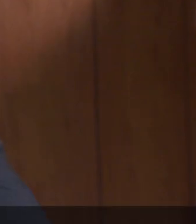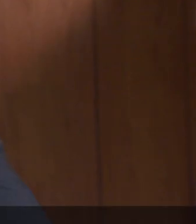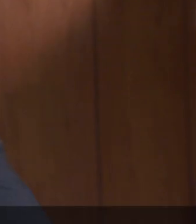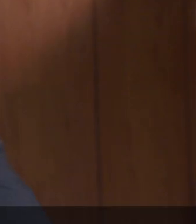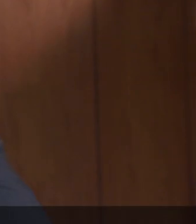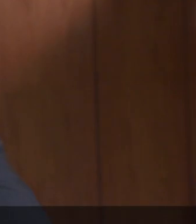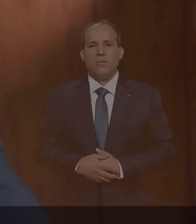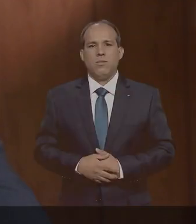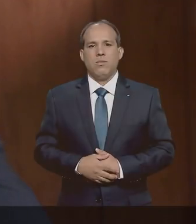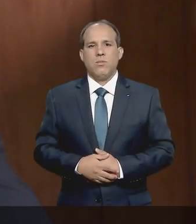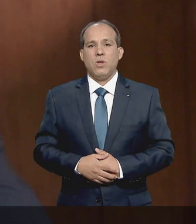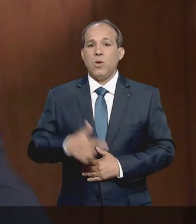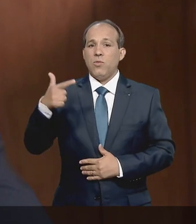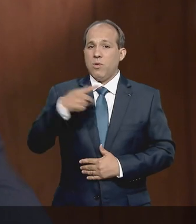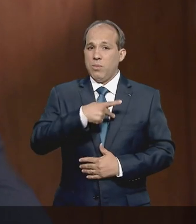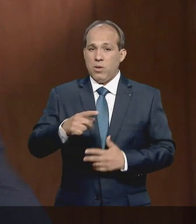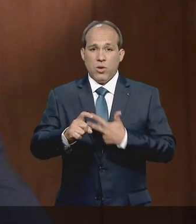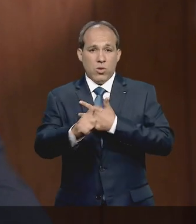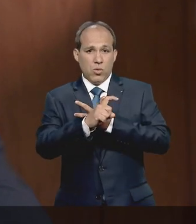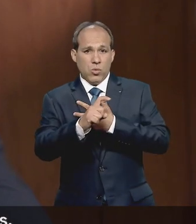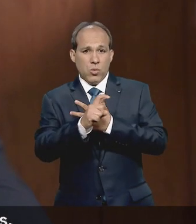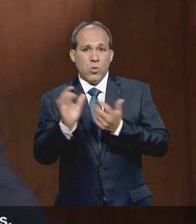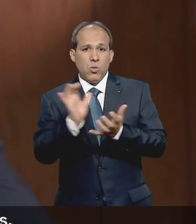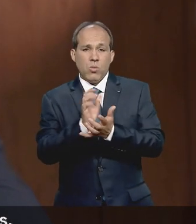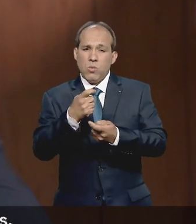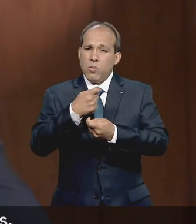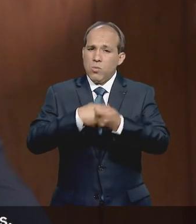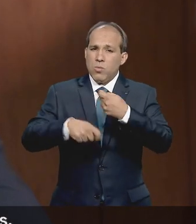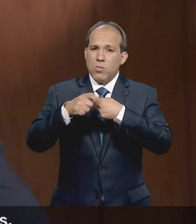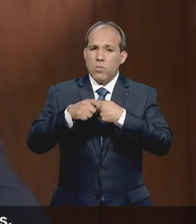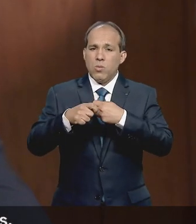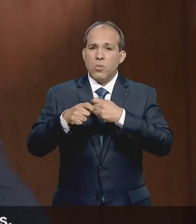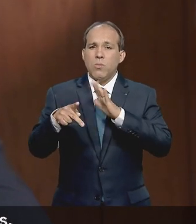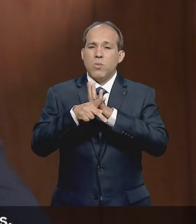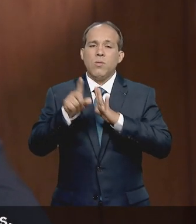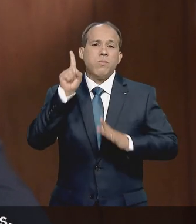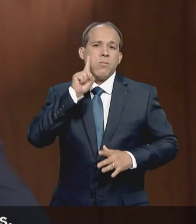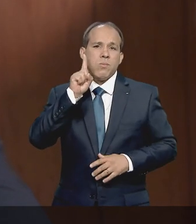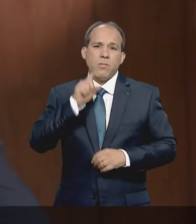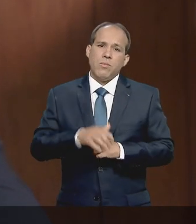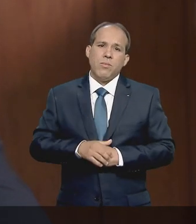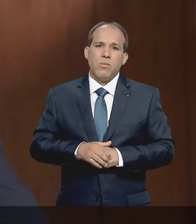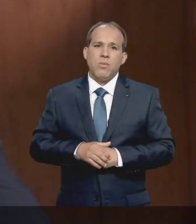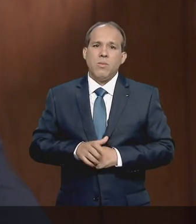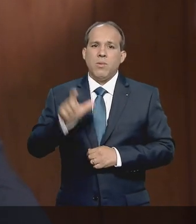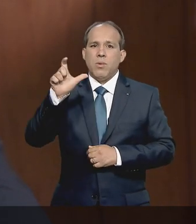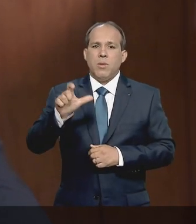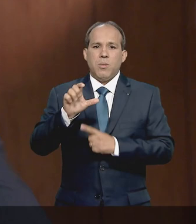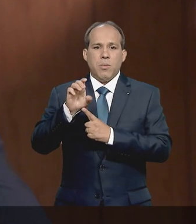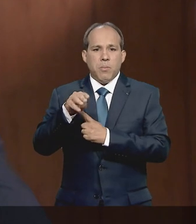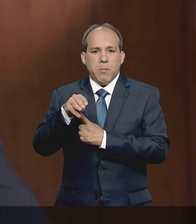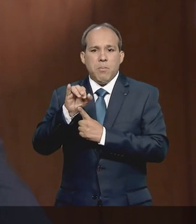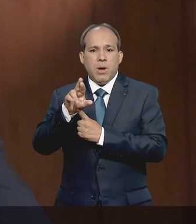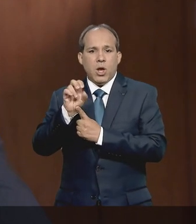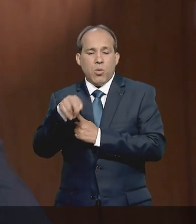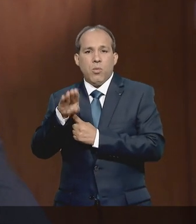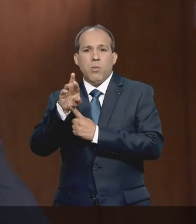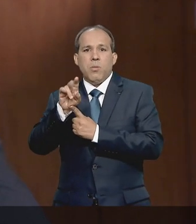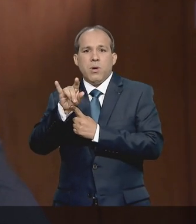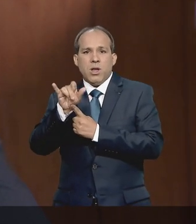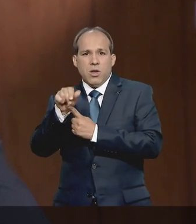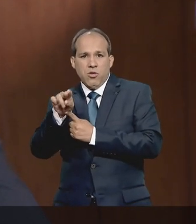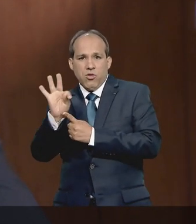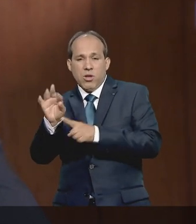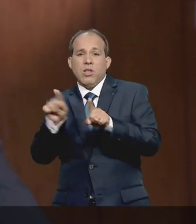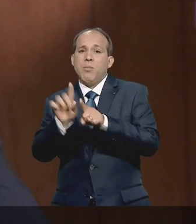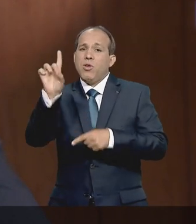o senhor vice-presidente executivo da Câmara de comércio dos Estados Unidos mais um bilhete Senhora